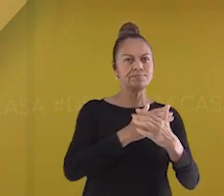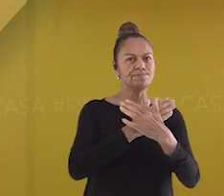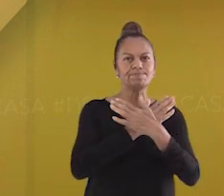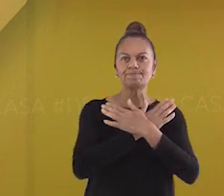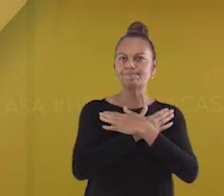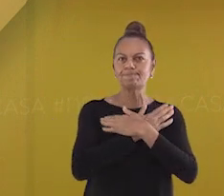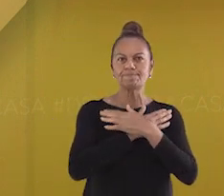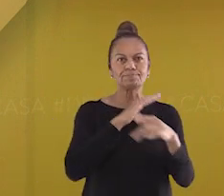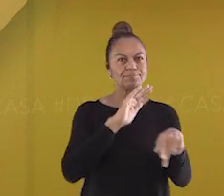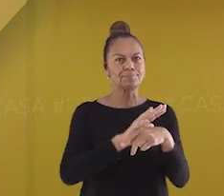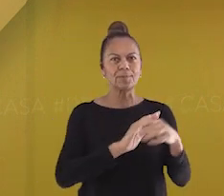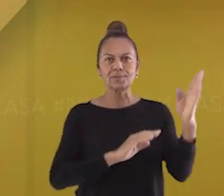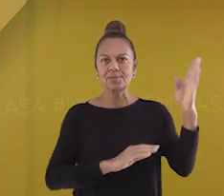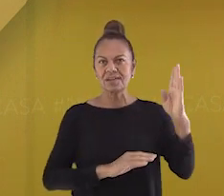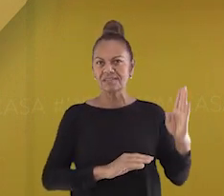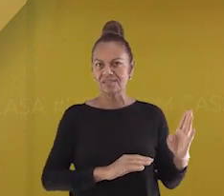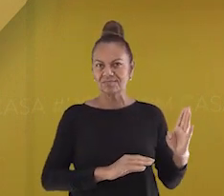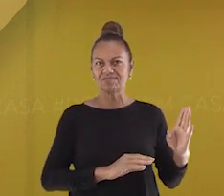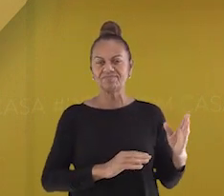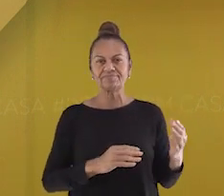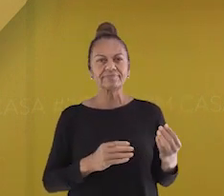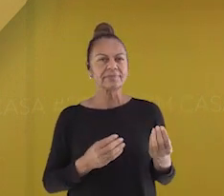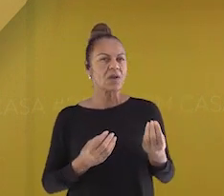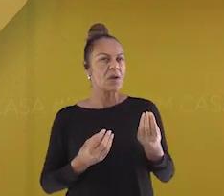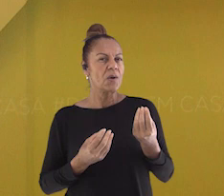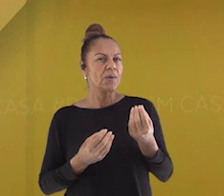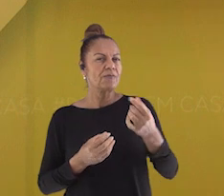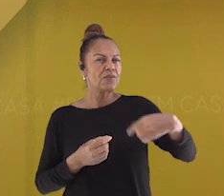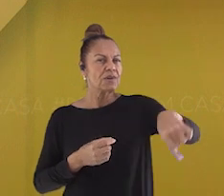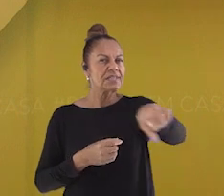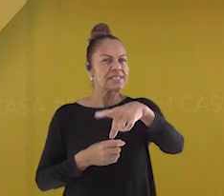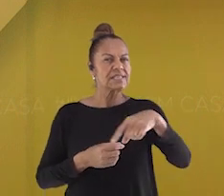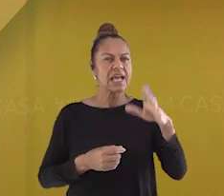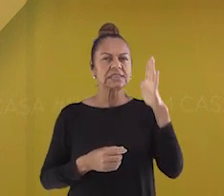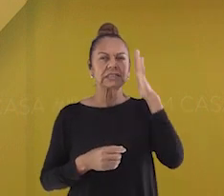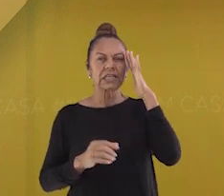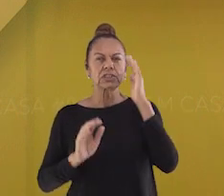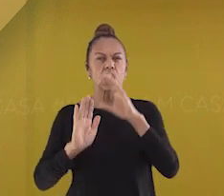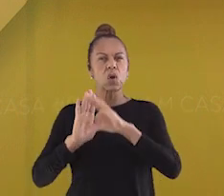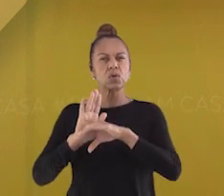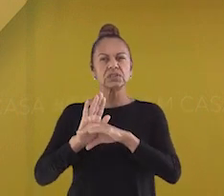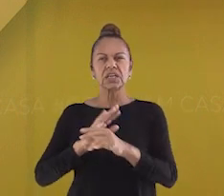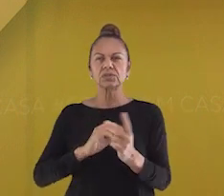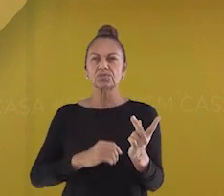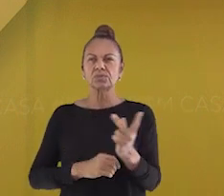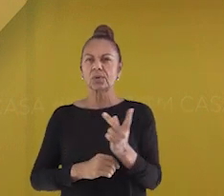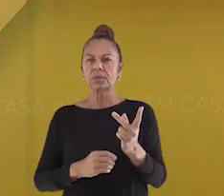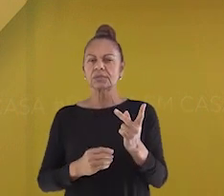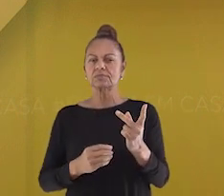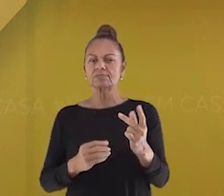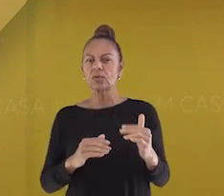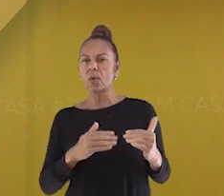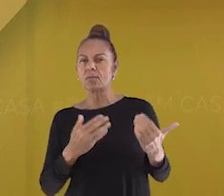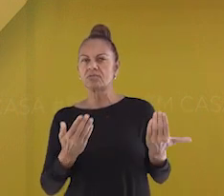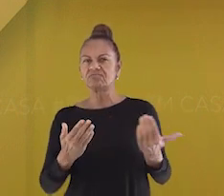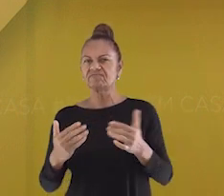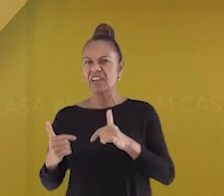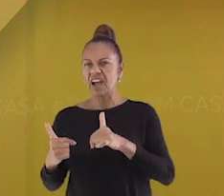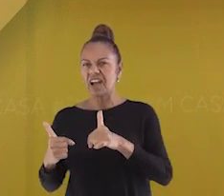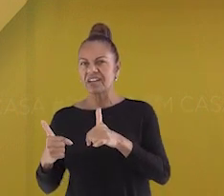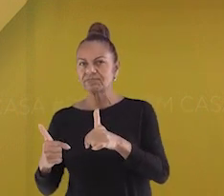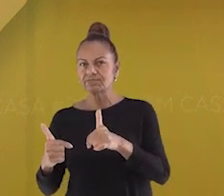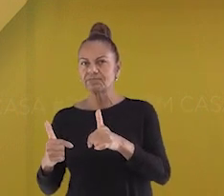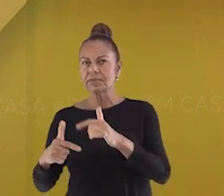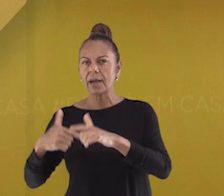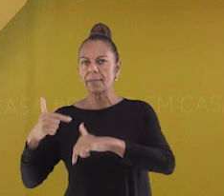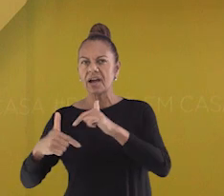economicamente ativa e inativa. O que vocês entendem sobre esses conceitos? Enquanto vocês